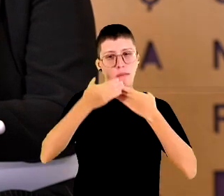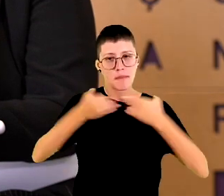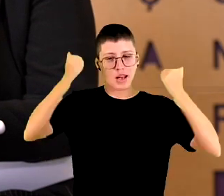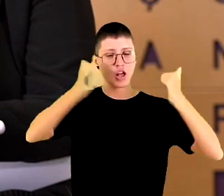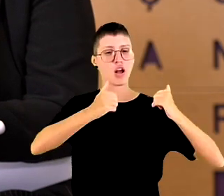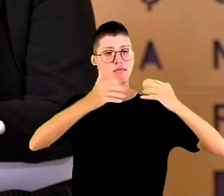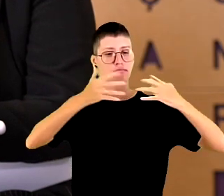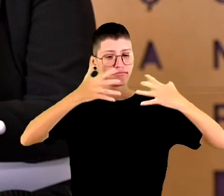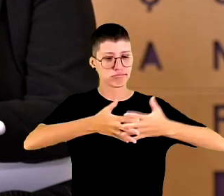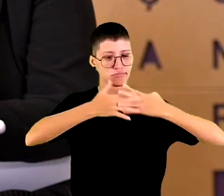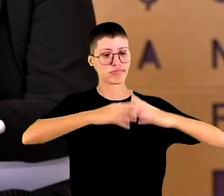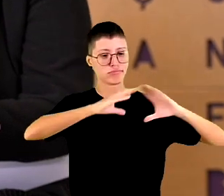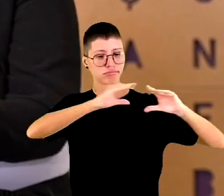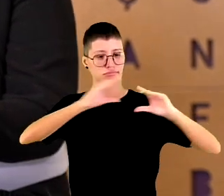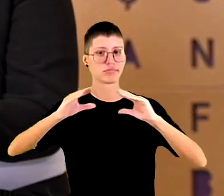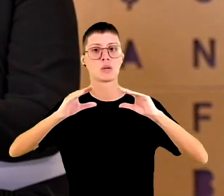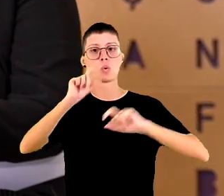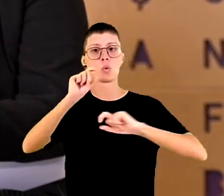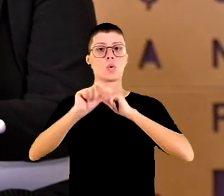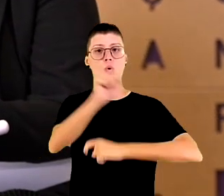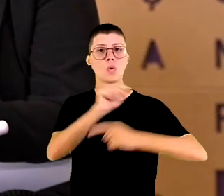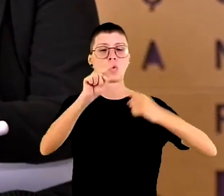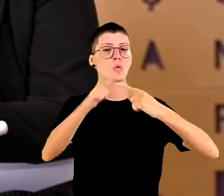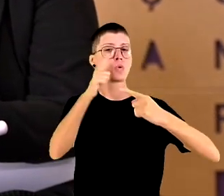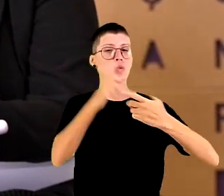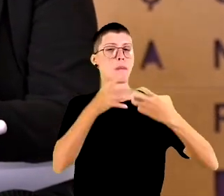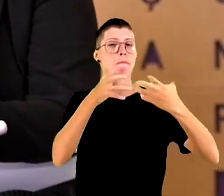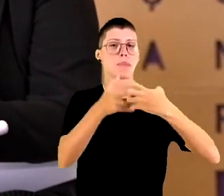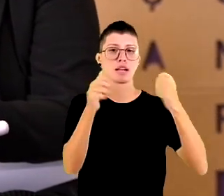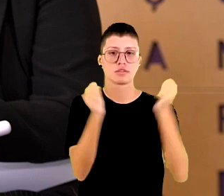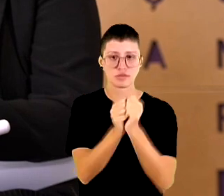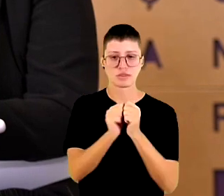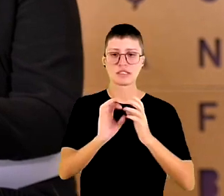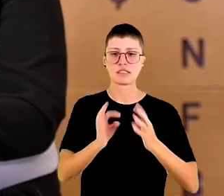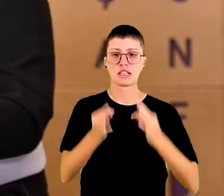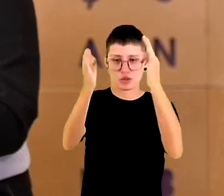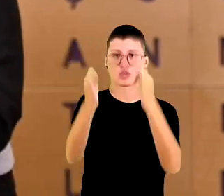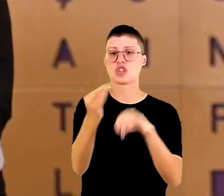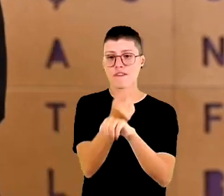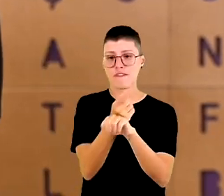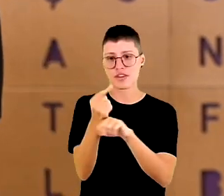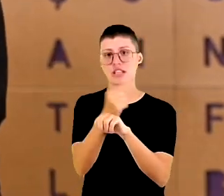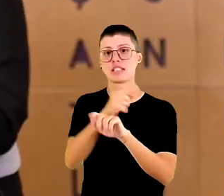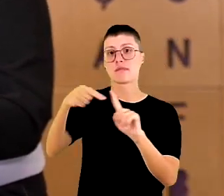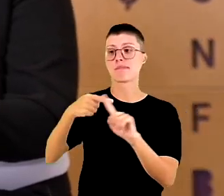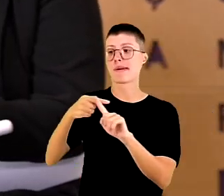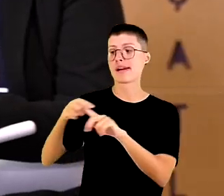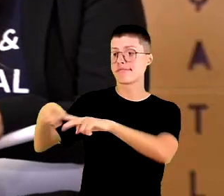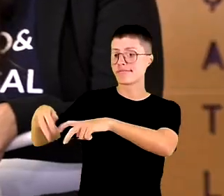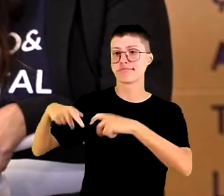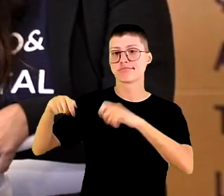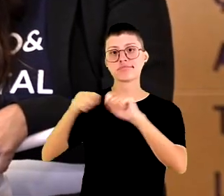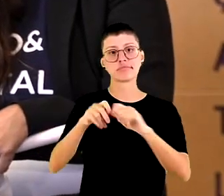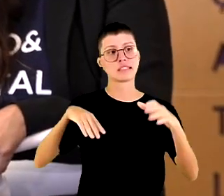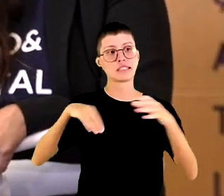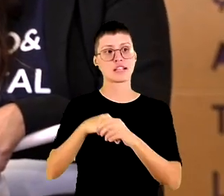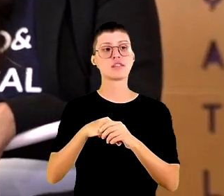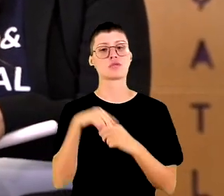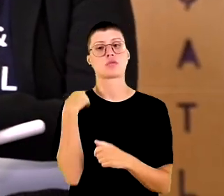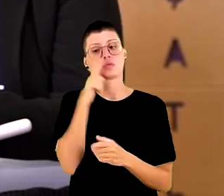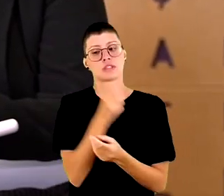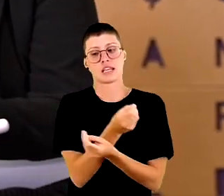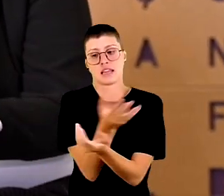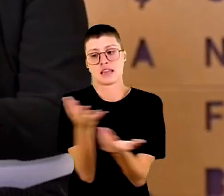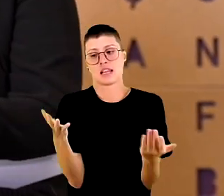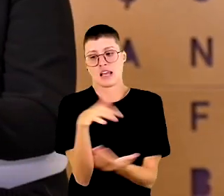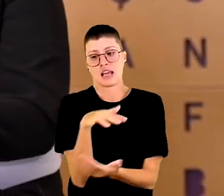nossa missão, é conectar esses mundos, né? Tecnologia, mercado financeiro e agro. Nada melhor do que fazer isso bem feito dentro de casa para levar isso para o mercado. Né? Acho que esse sempre foi o